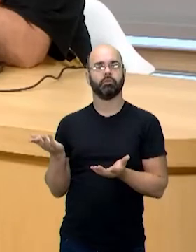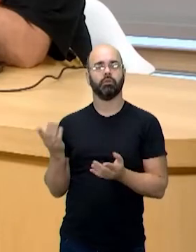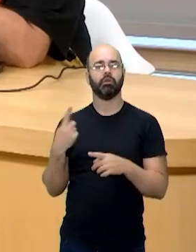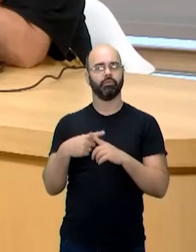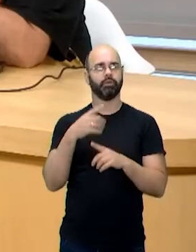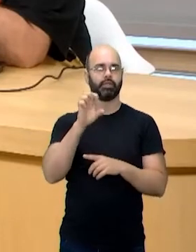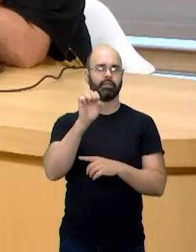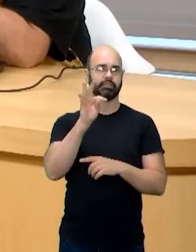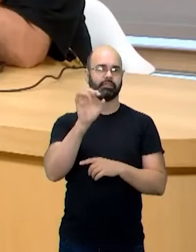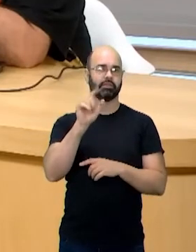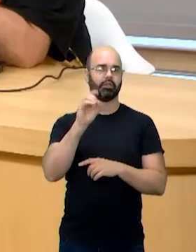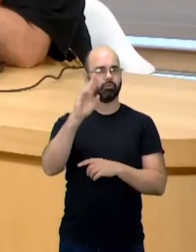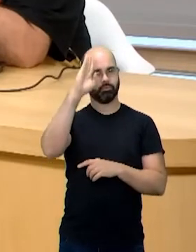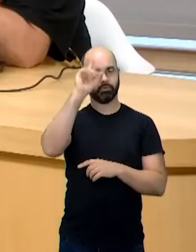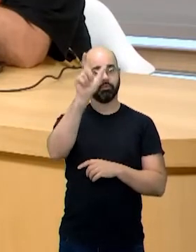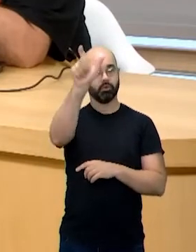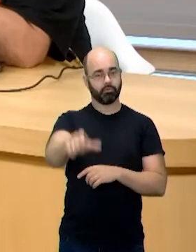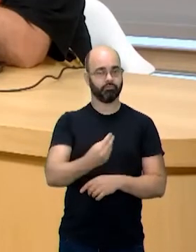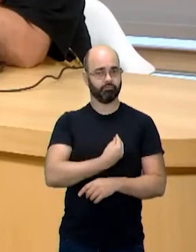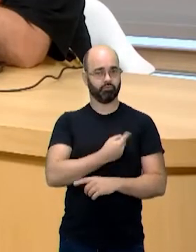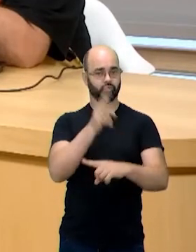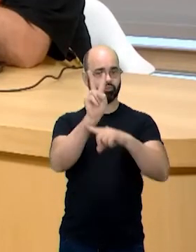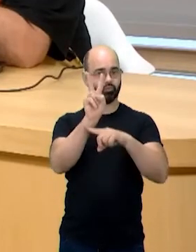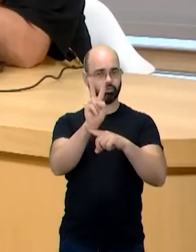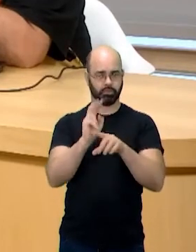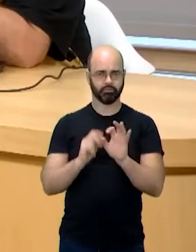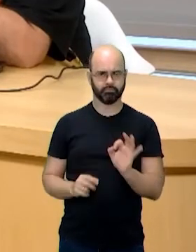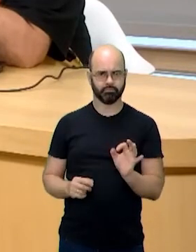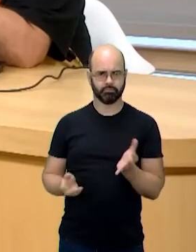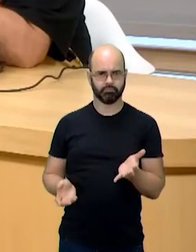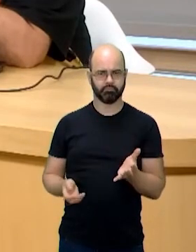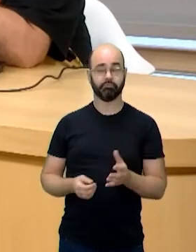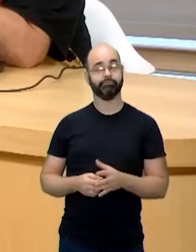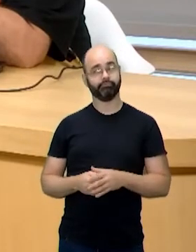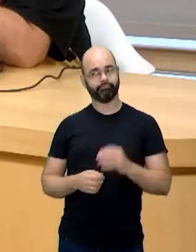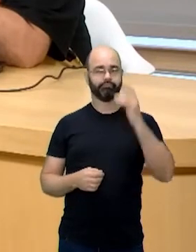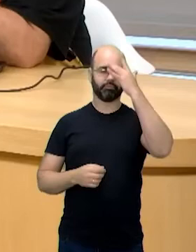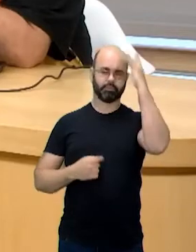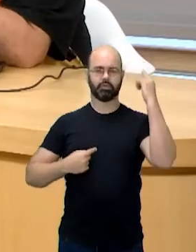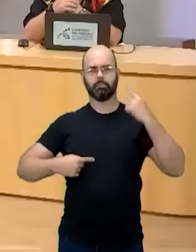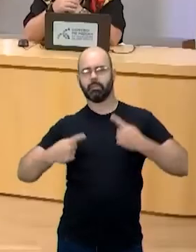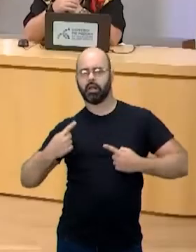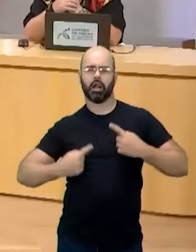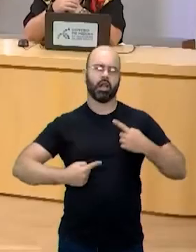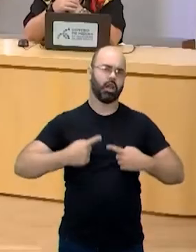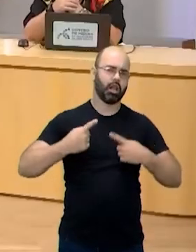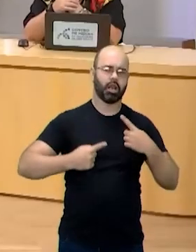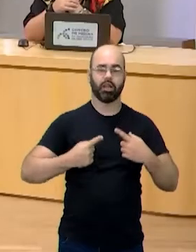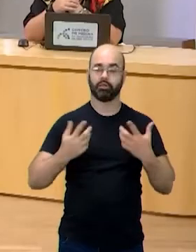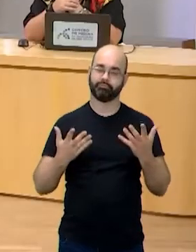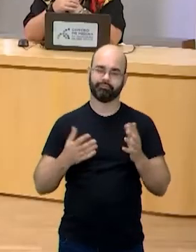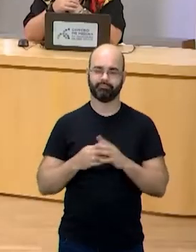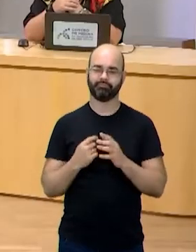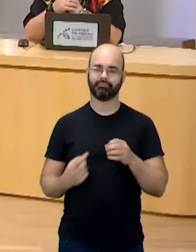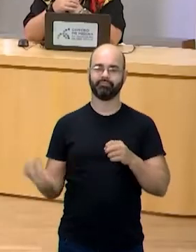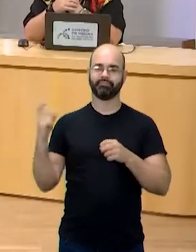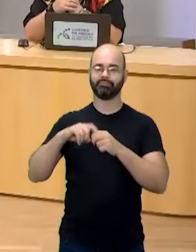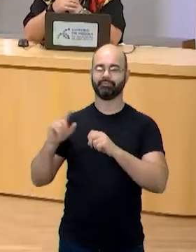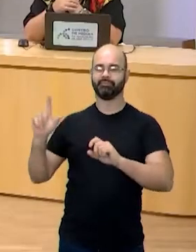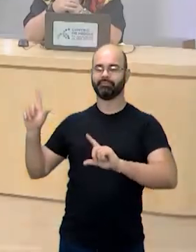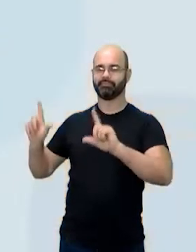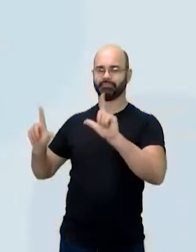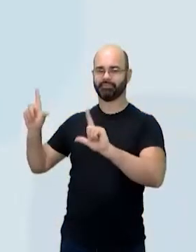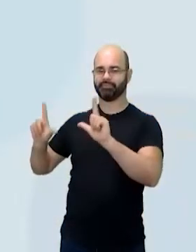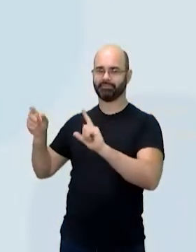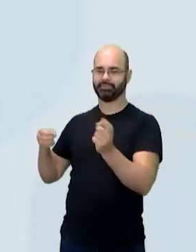que garantir a sua integridade. Então, isso acabou sendo bastante polêmica. Mas vamos chamar os outros pontos aqui, bota no LED.